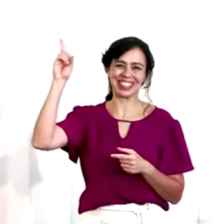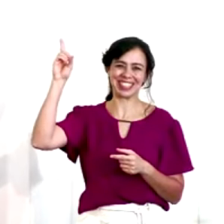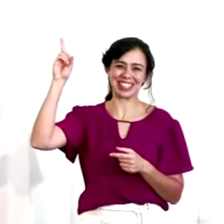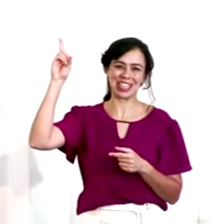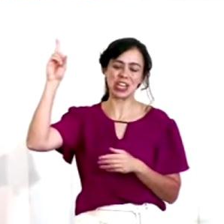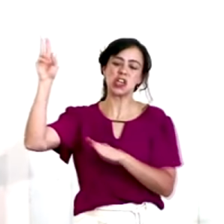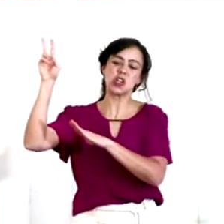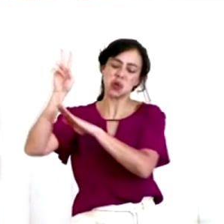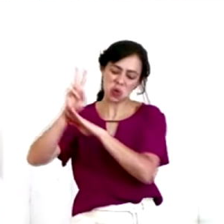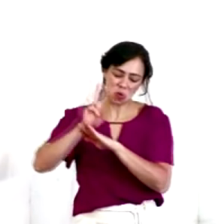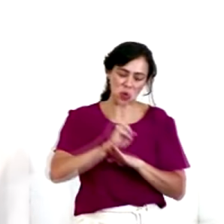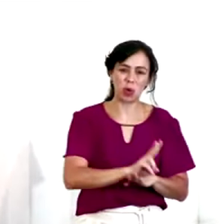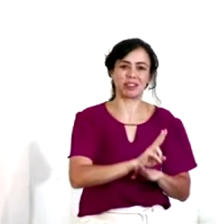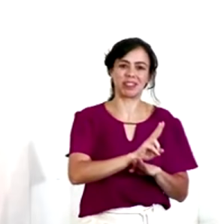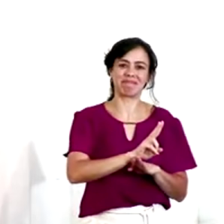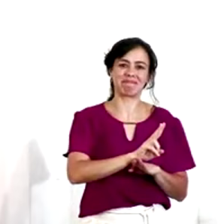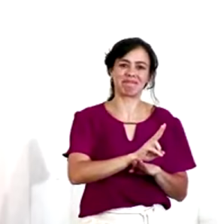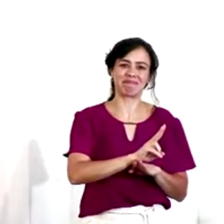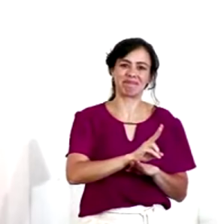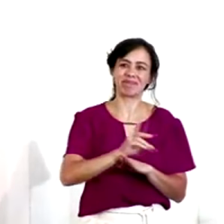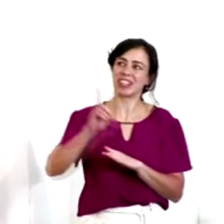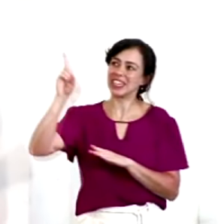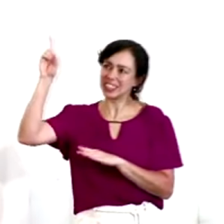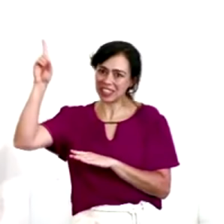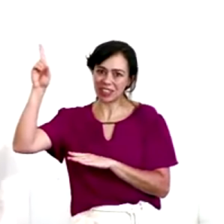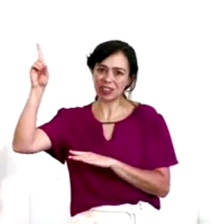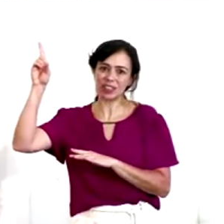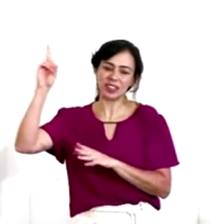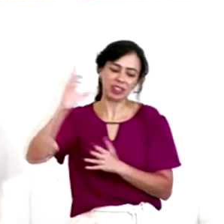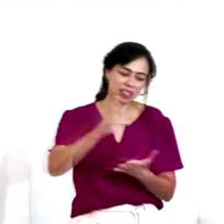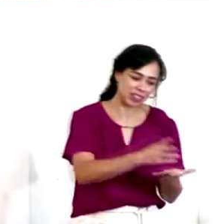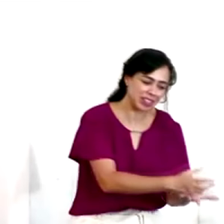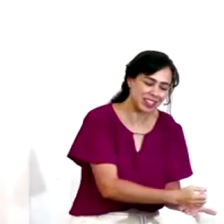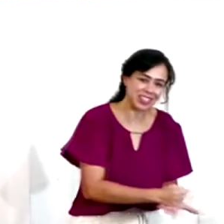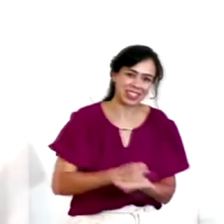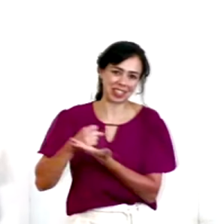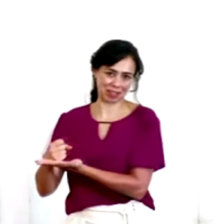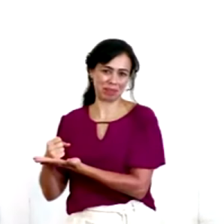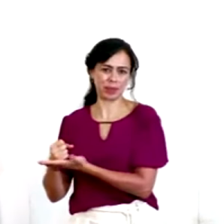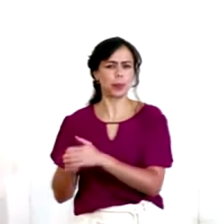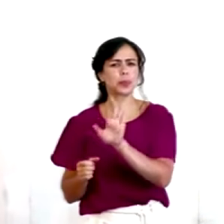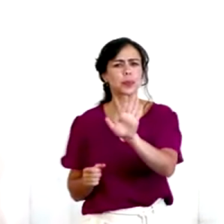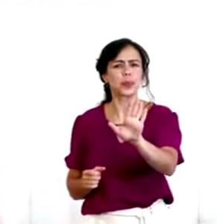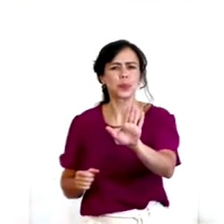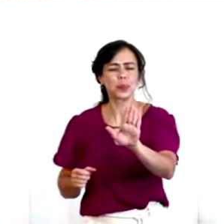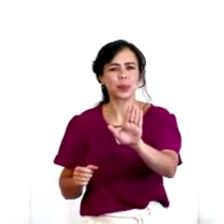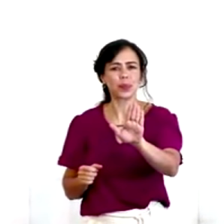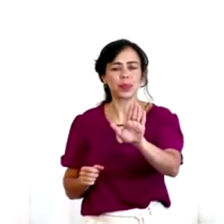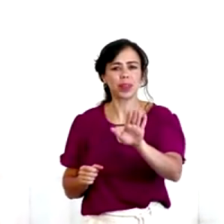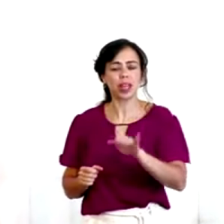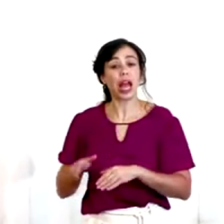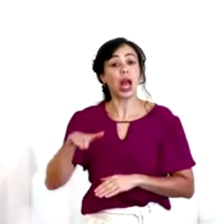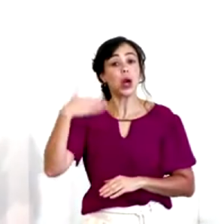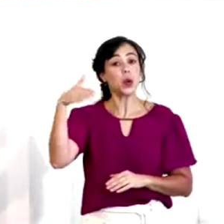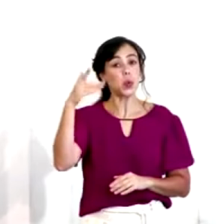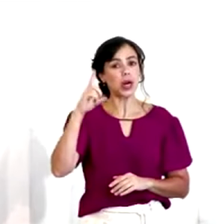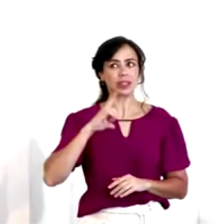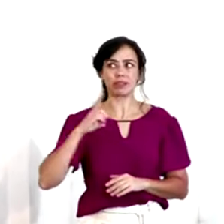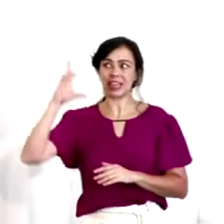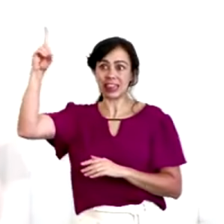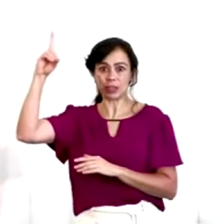na história do povo de Israel. Na realidade, a palavra